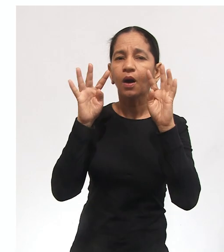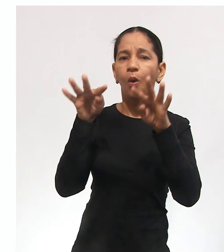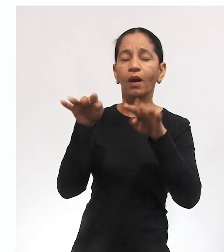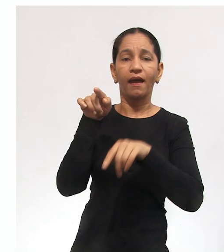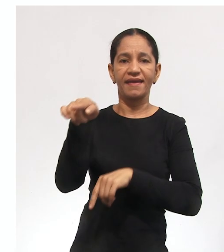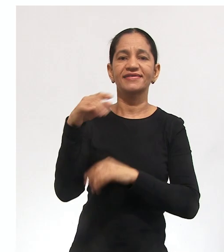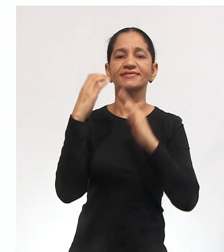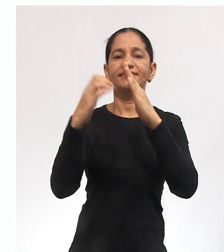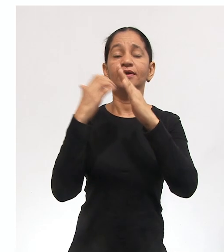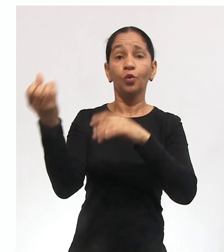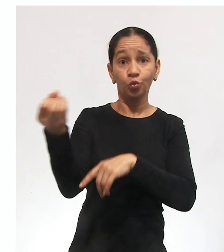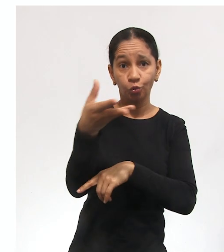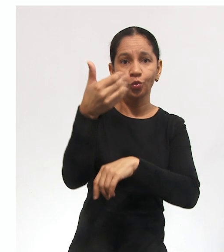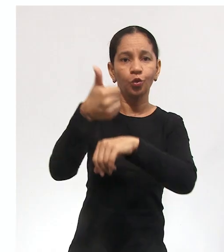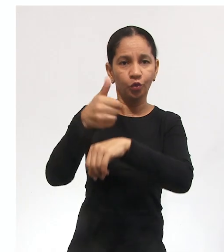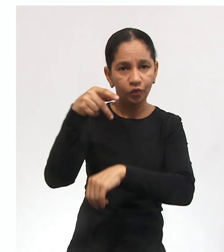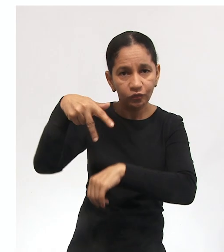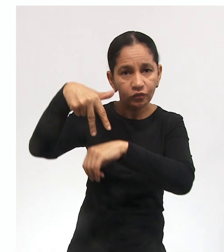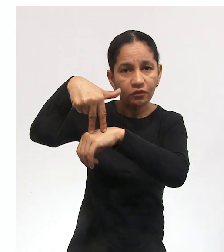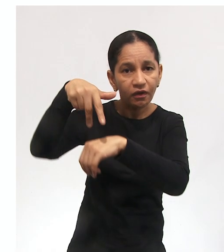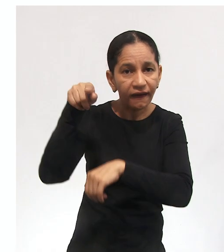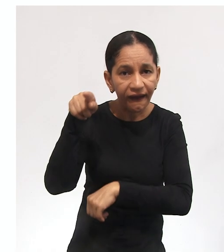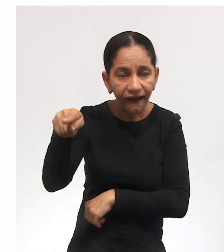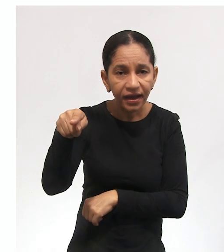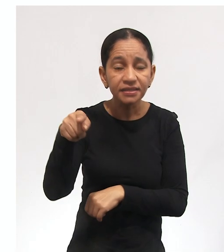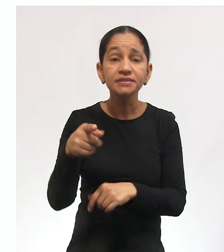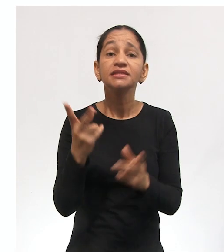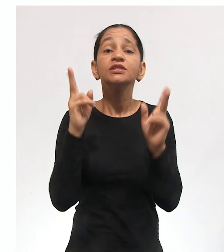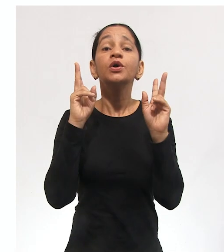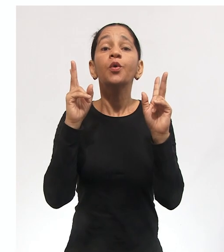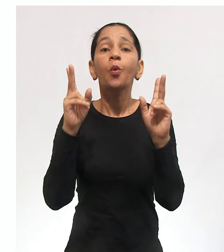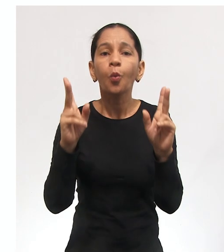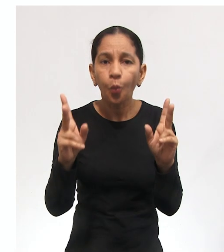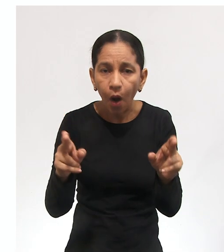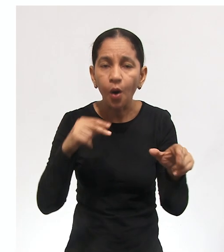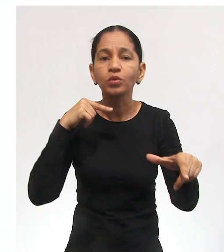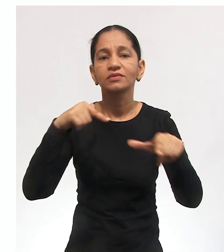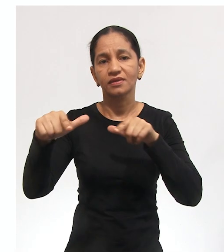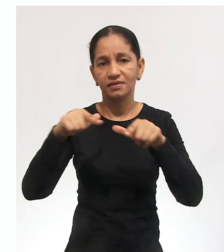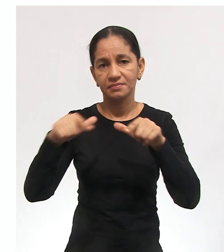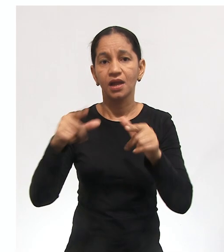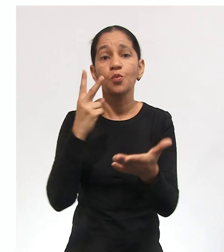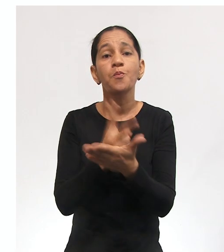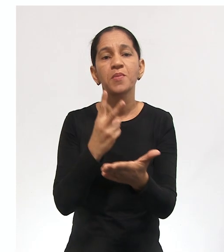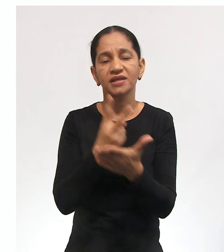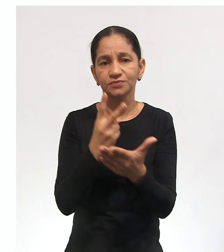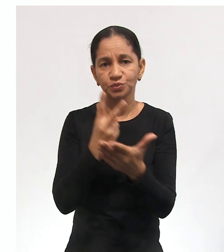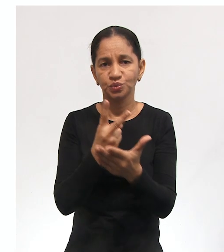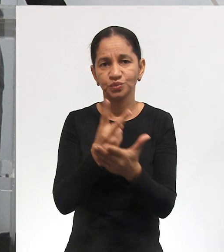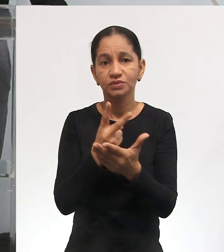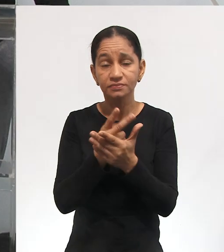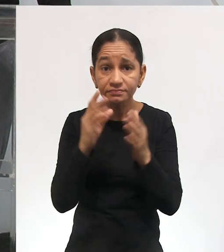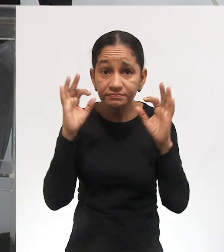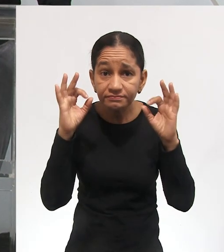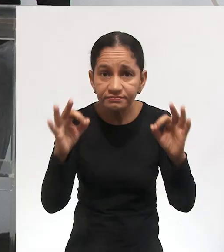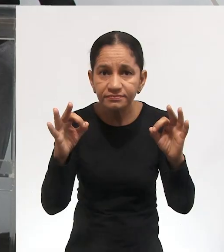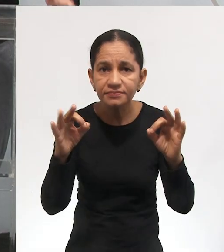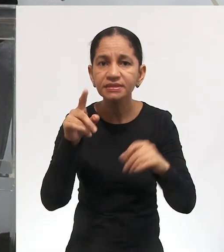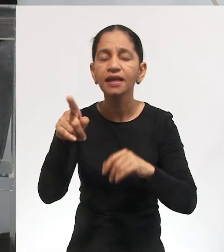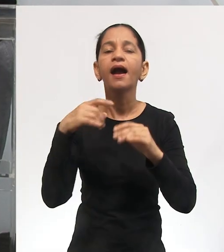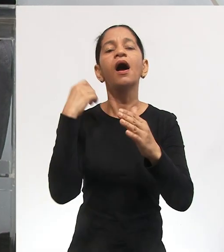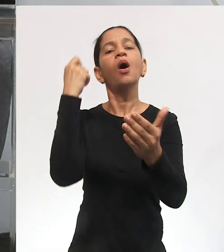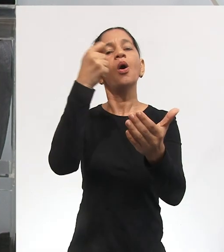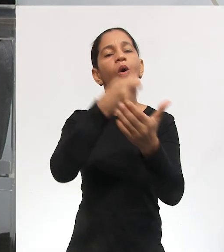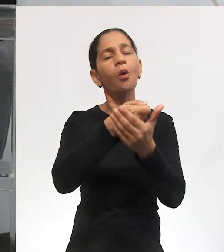o novo proprietário continue a explorar a mesma atividade anterior. Então, eu vou